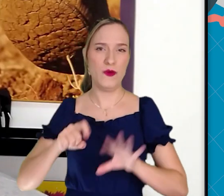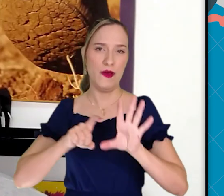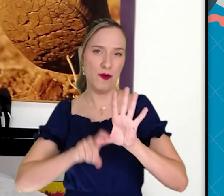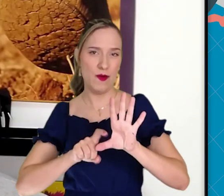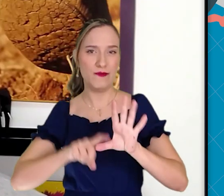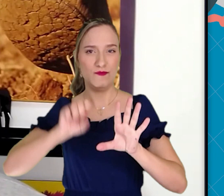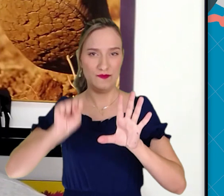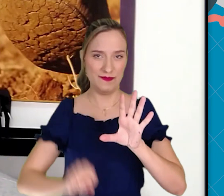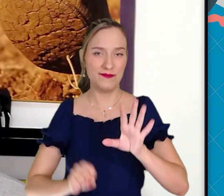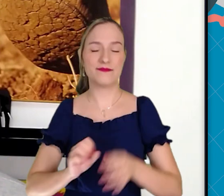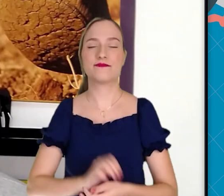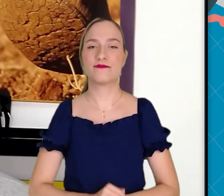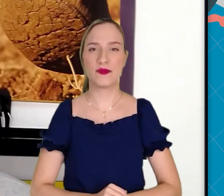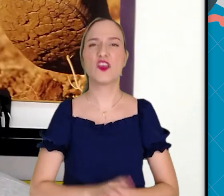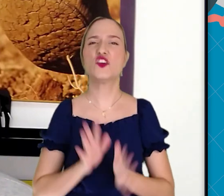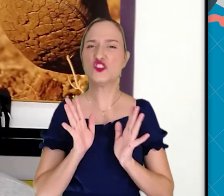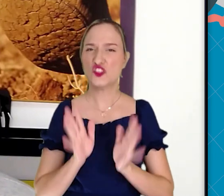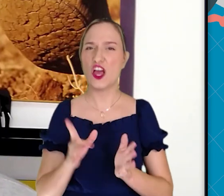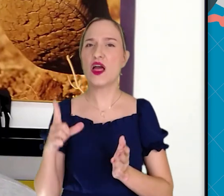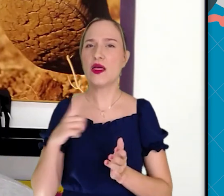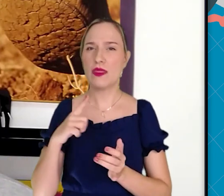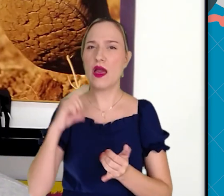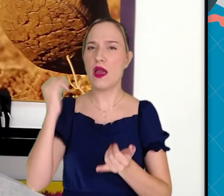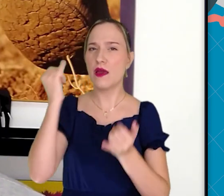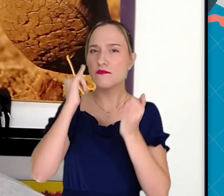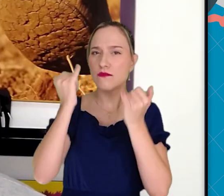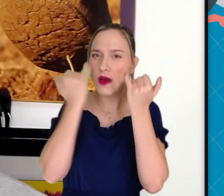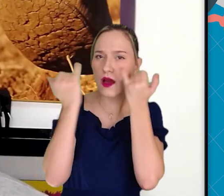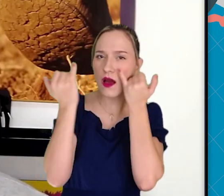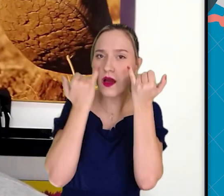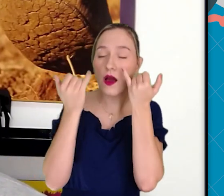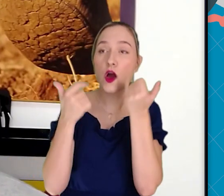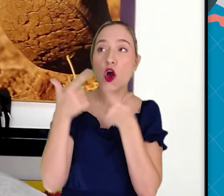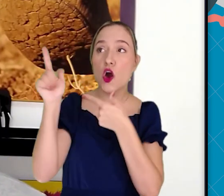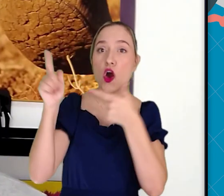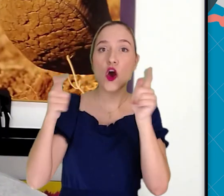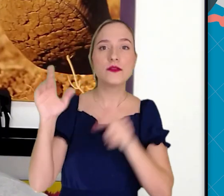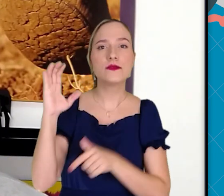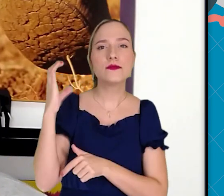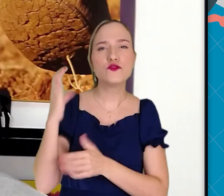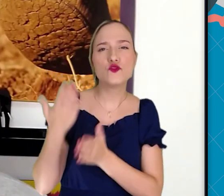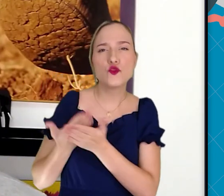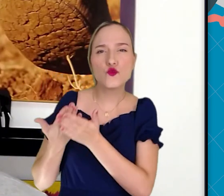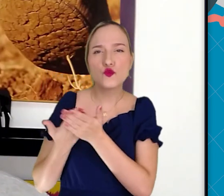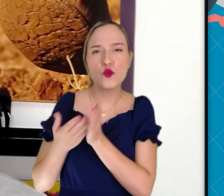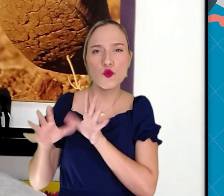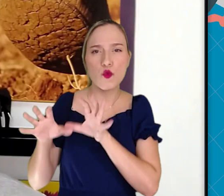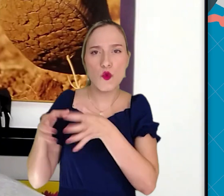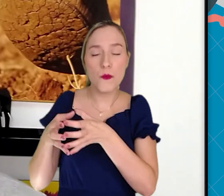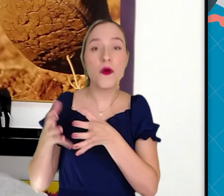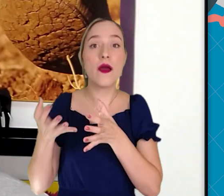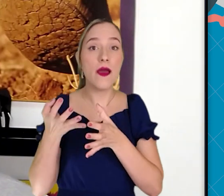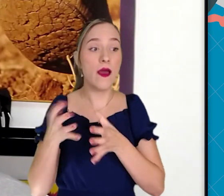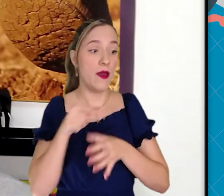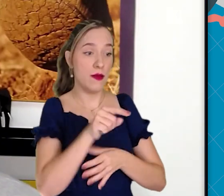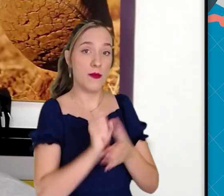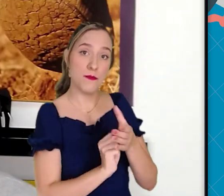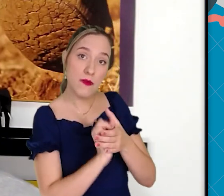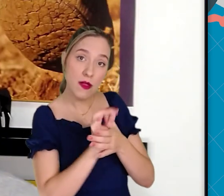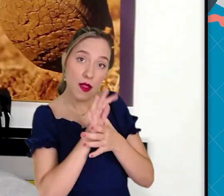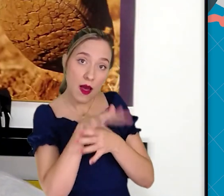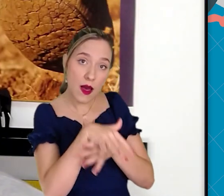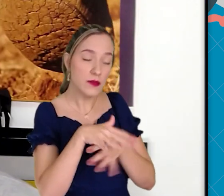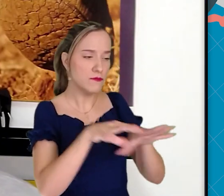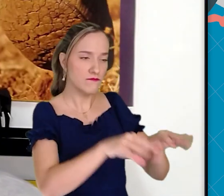Já teve vários relatos que outros cientistas quiseram tirar esta planta deste local para